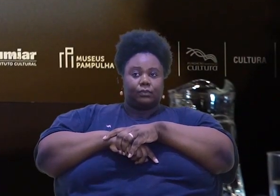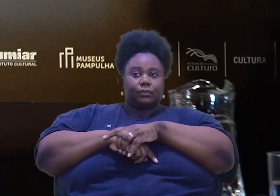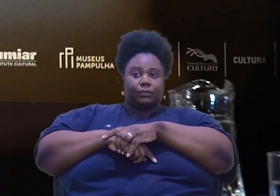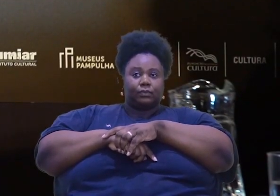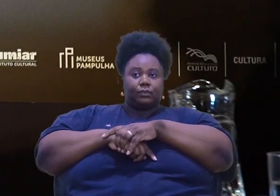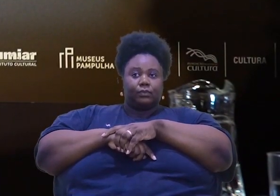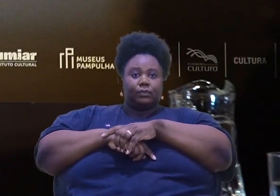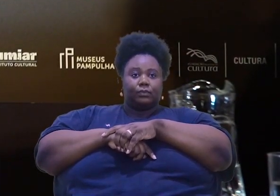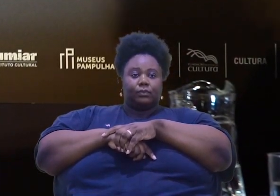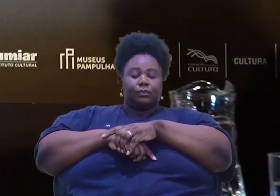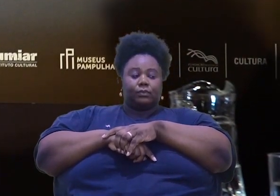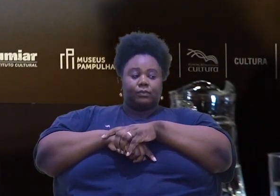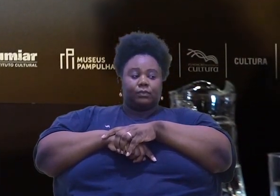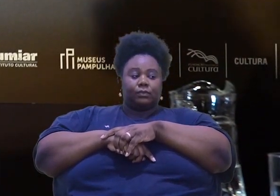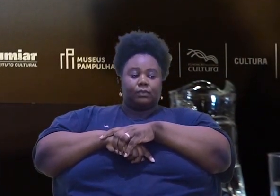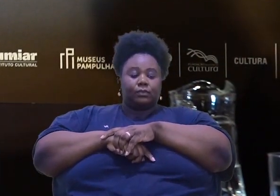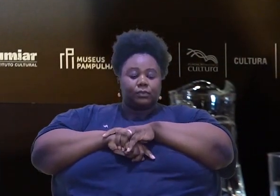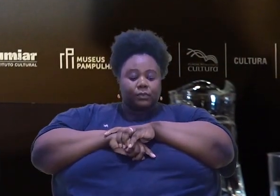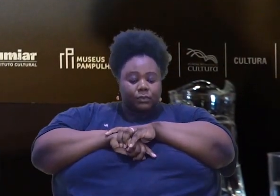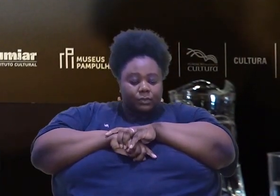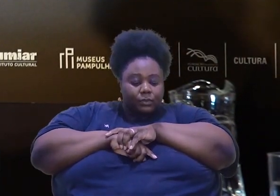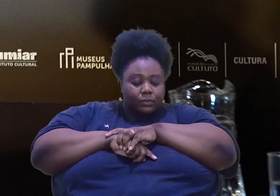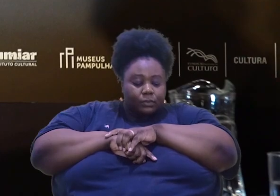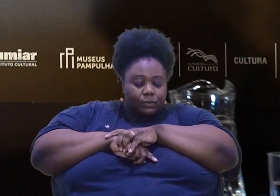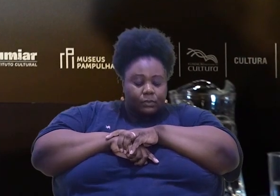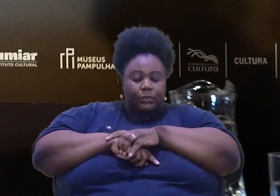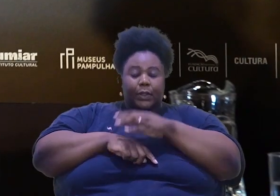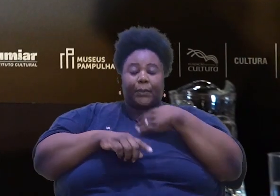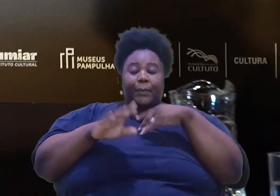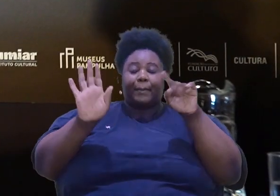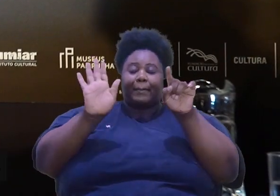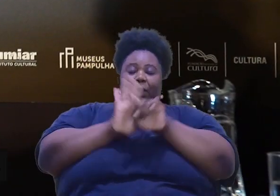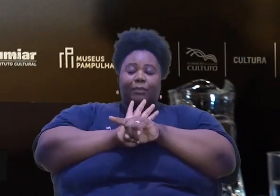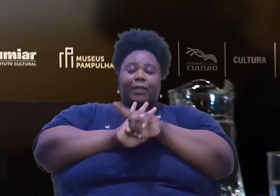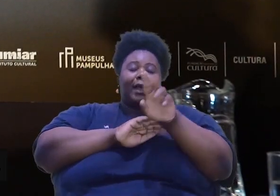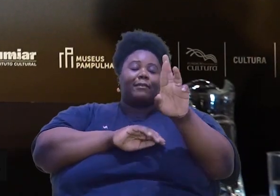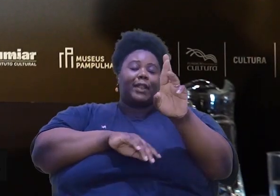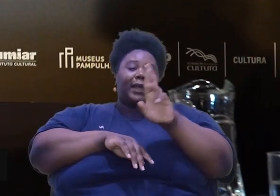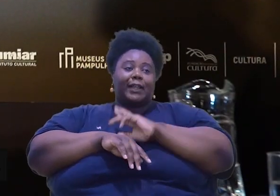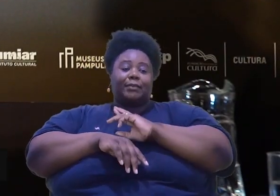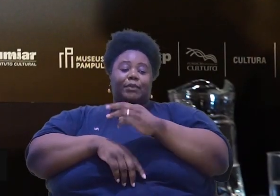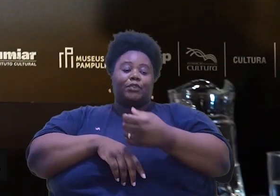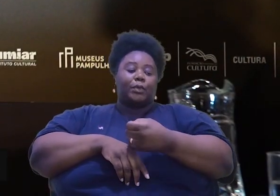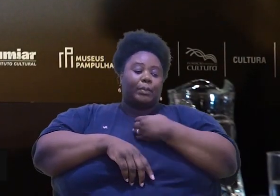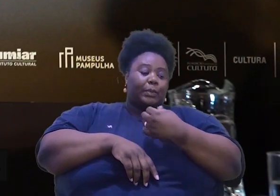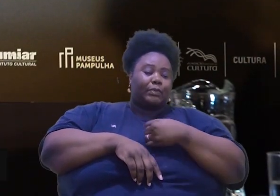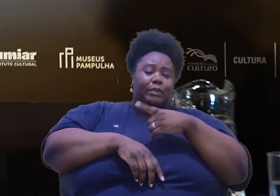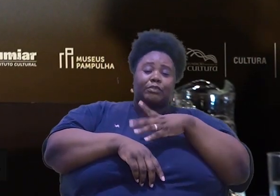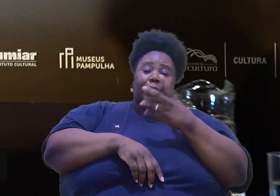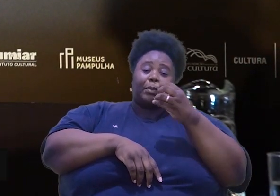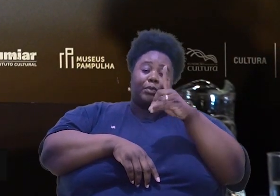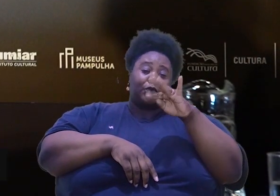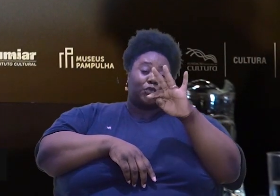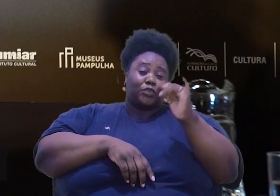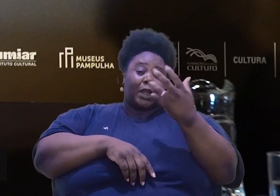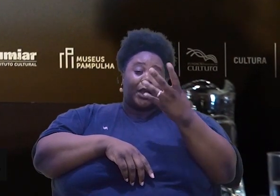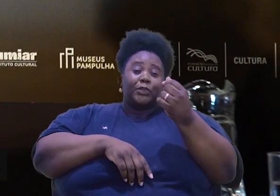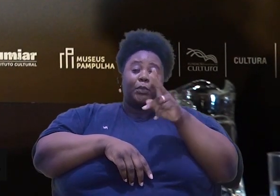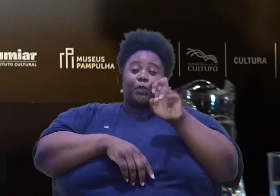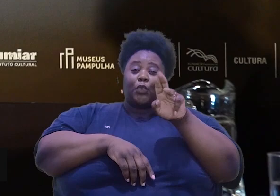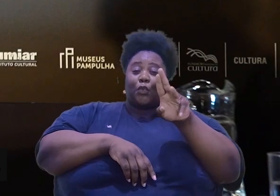perguntava as coisas para ela, muitas vezes ela respondia em verso, ela tinha muito ditados, muito